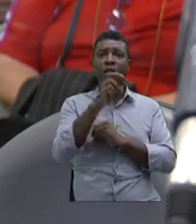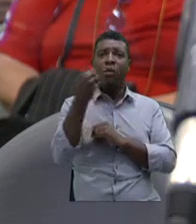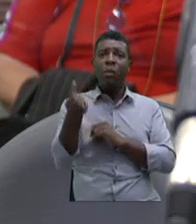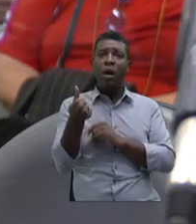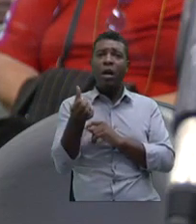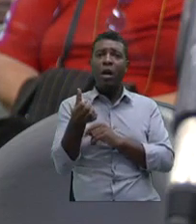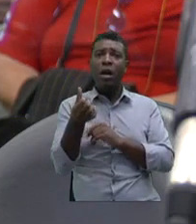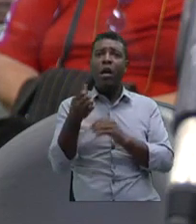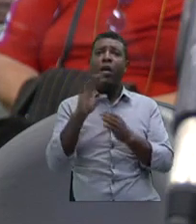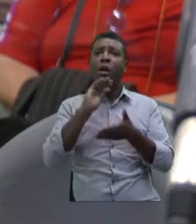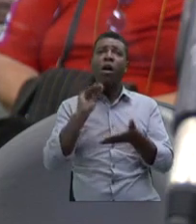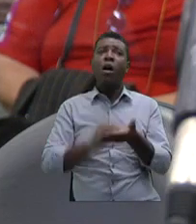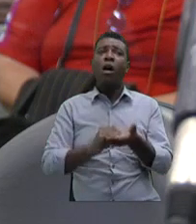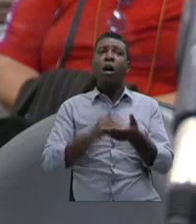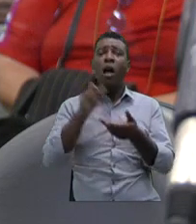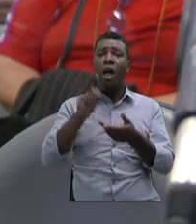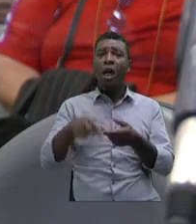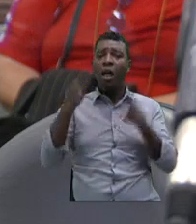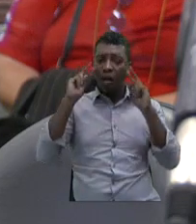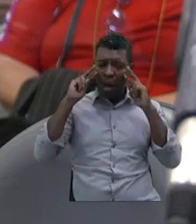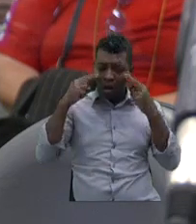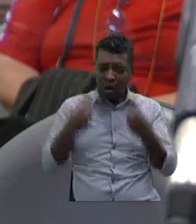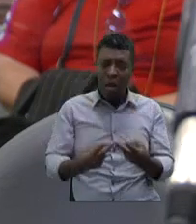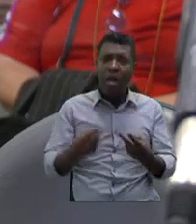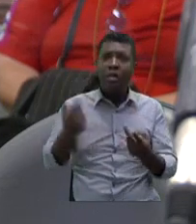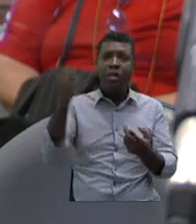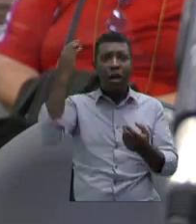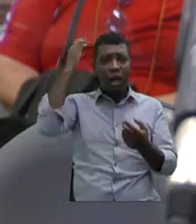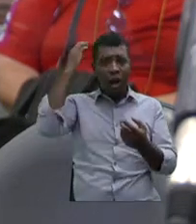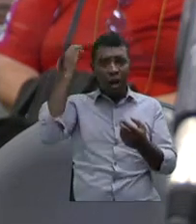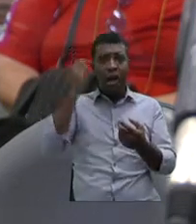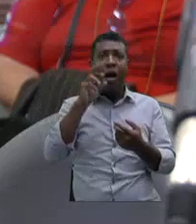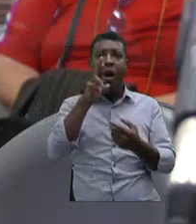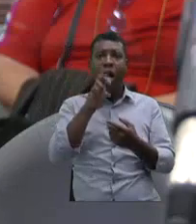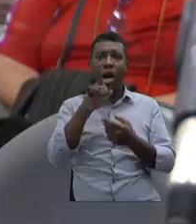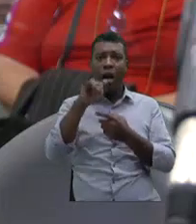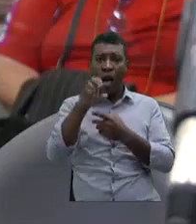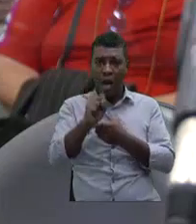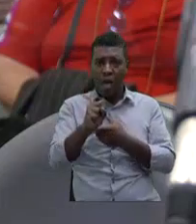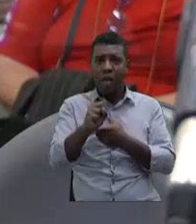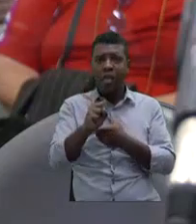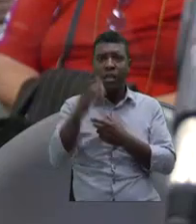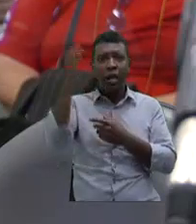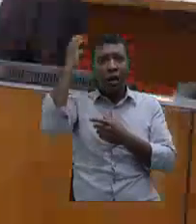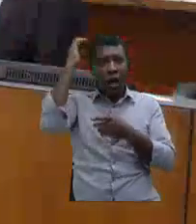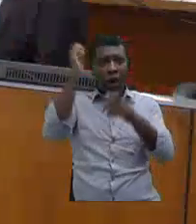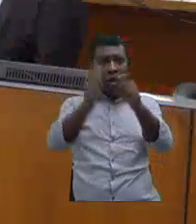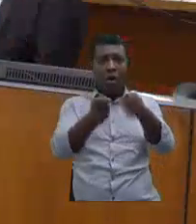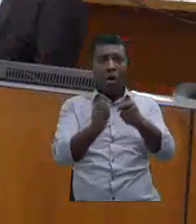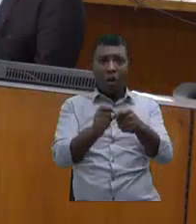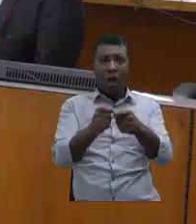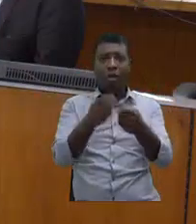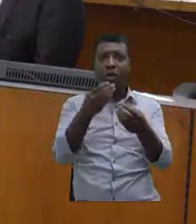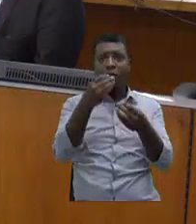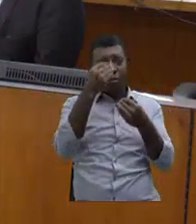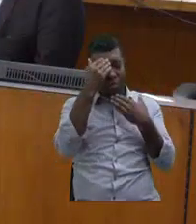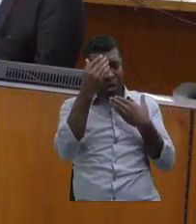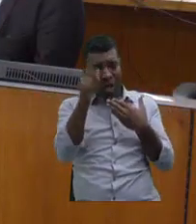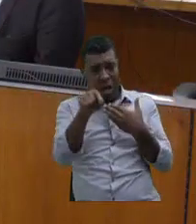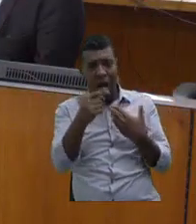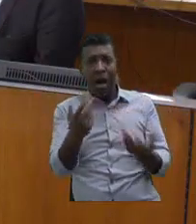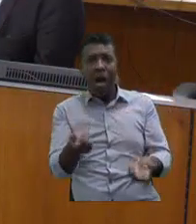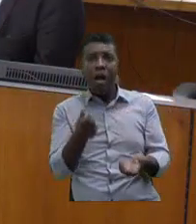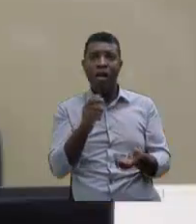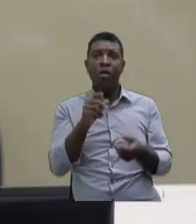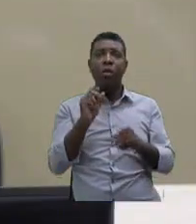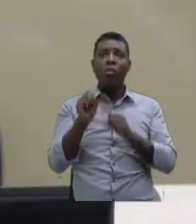reconhecidos como relevante interesse cultural do Estado a Folia de Reis e o Congado, viu? Para informar. Obrigado também ao pessoal da FAOP.